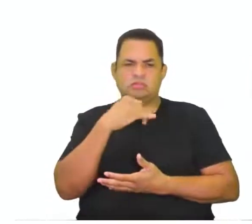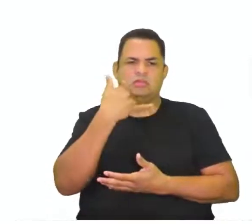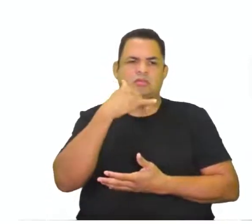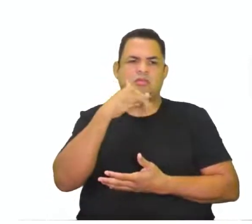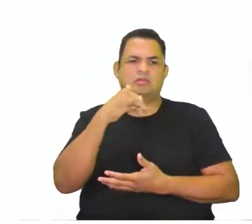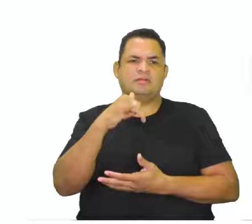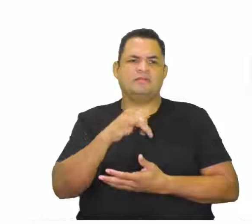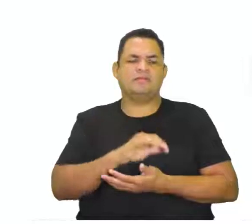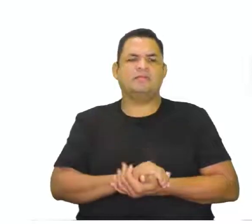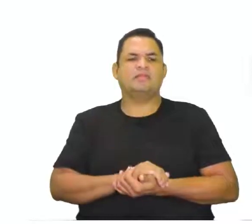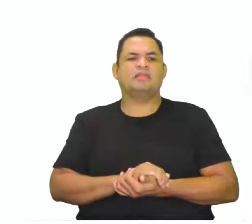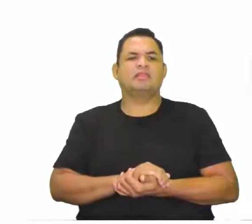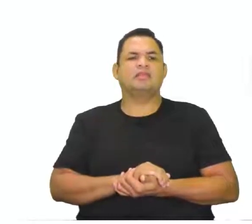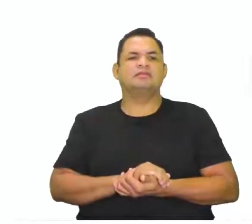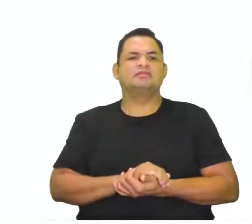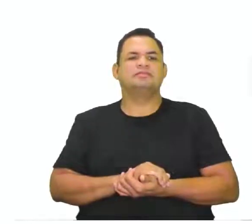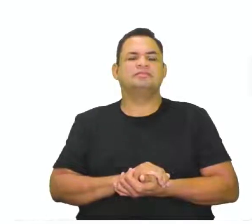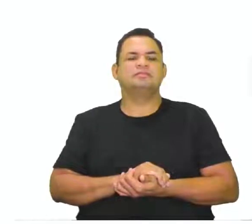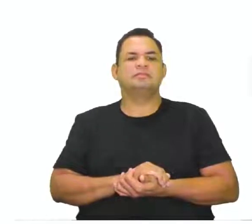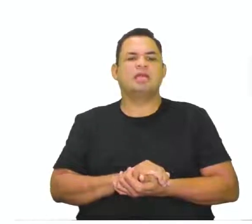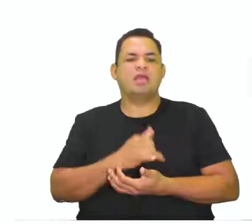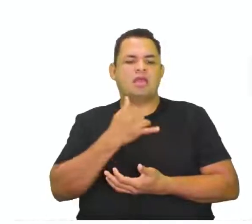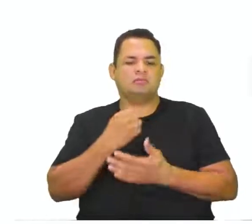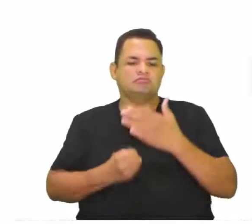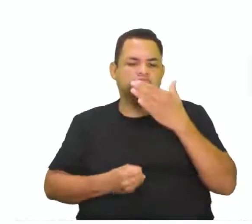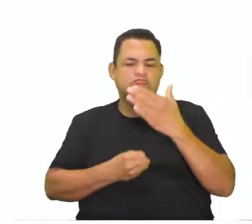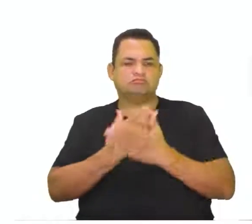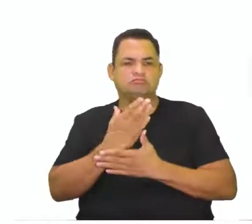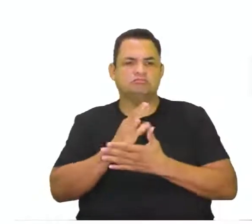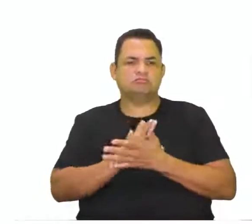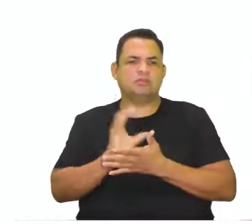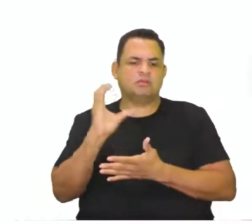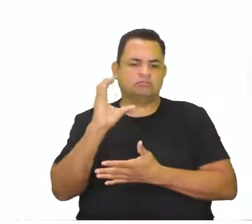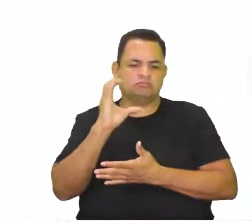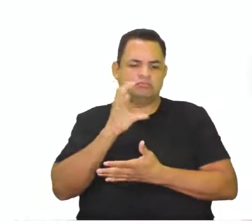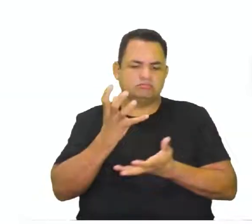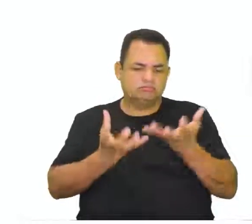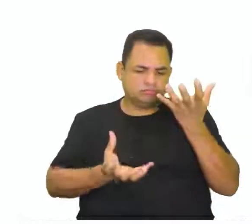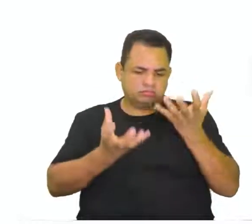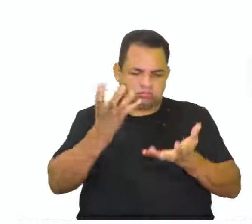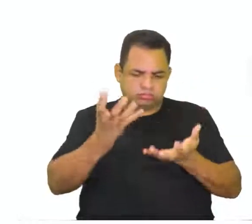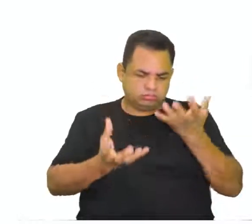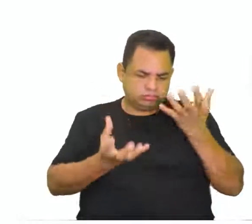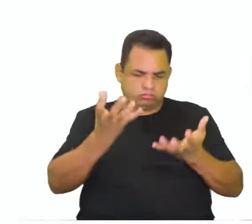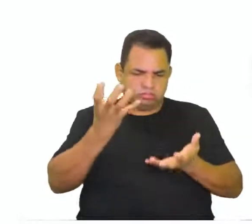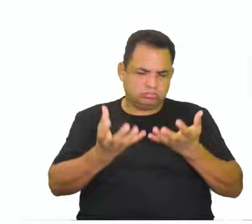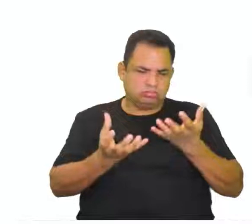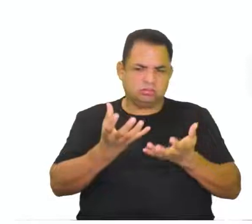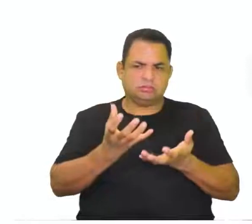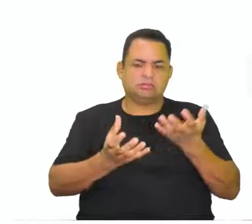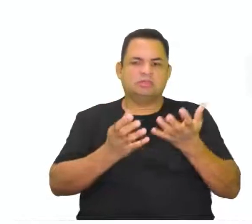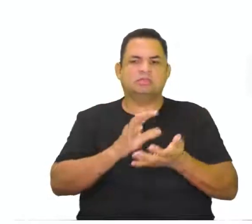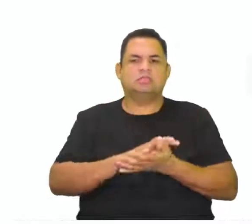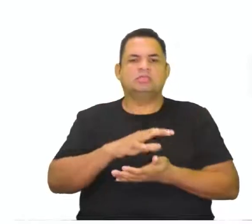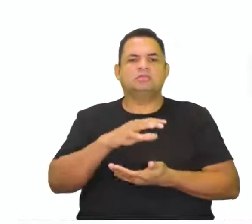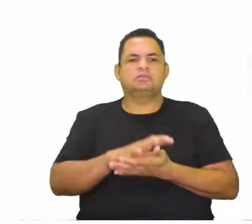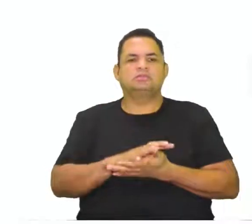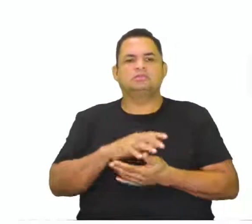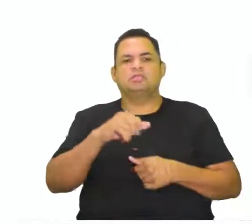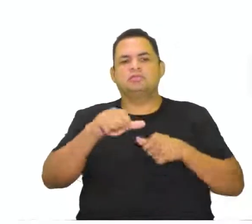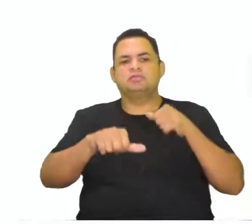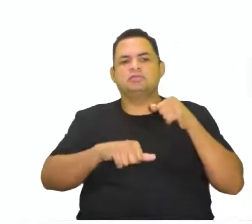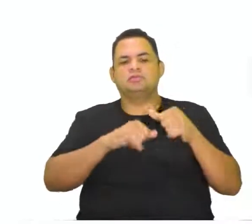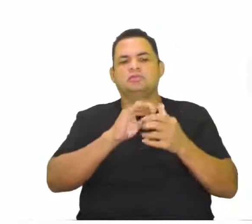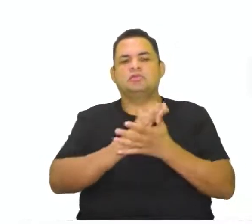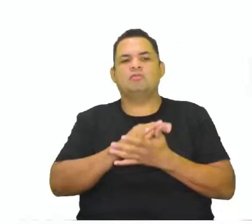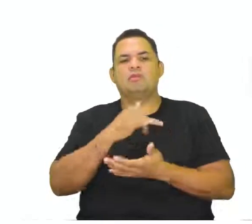são aquelas fontes de energia à base da queima, né? Elas têm uma combustão que ocorre, gera a